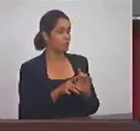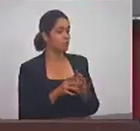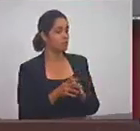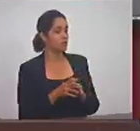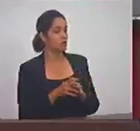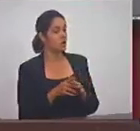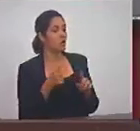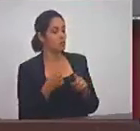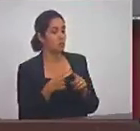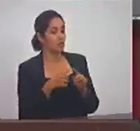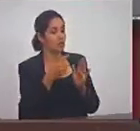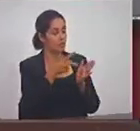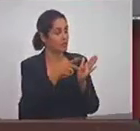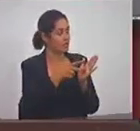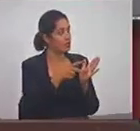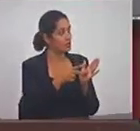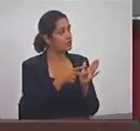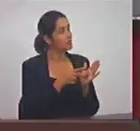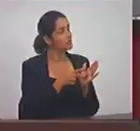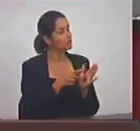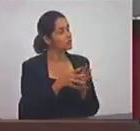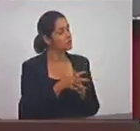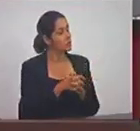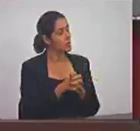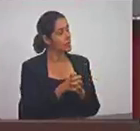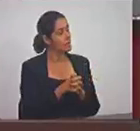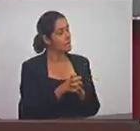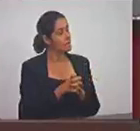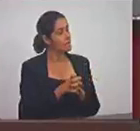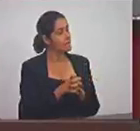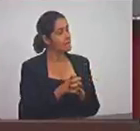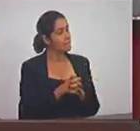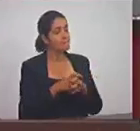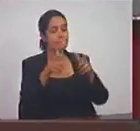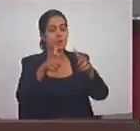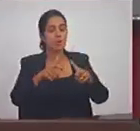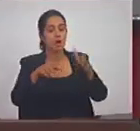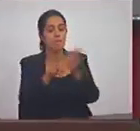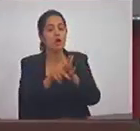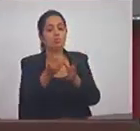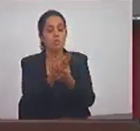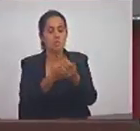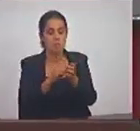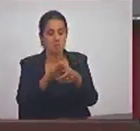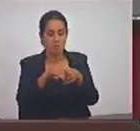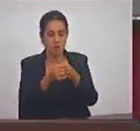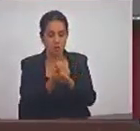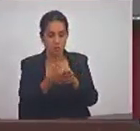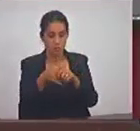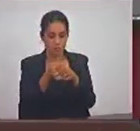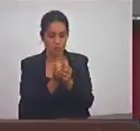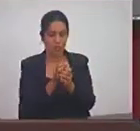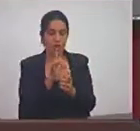realmente tem um local para colocado especificamente para lavar a mão ali, de pedido do Marcelo,